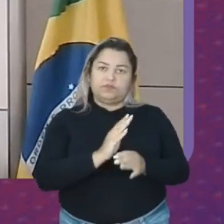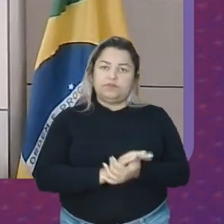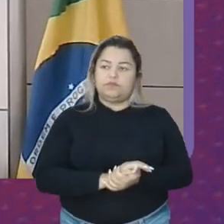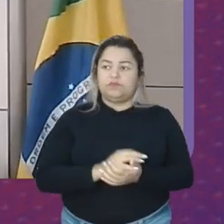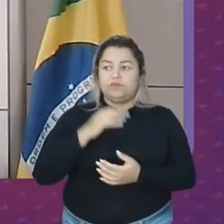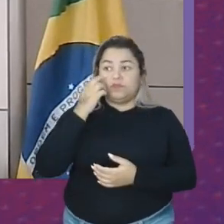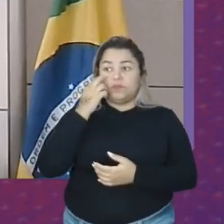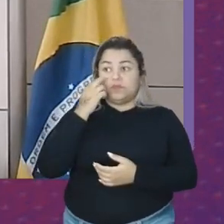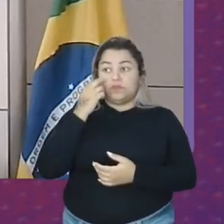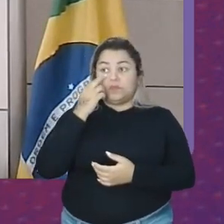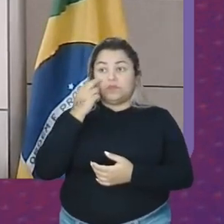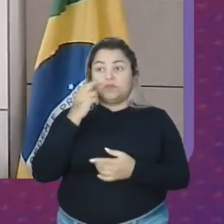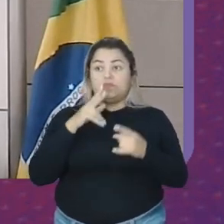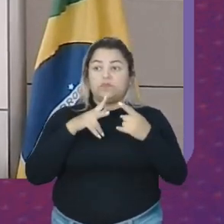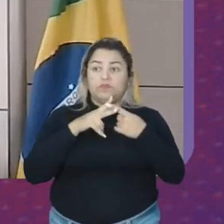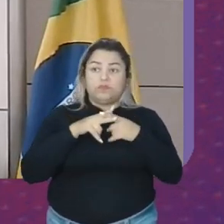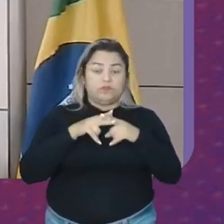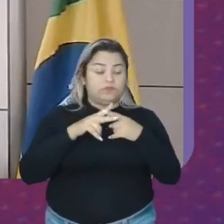num instrumento